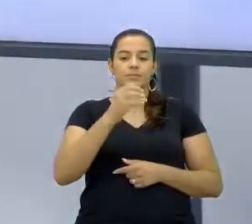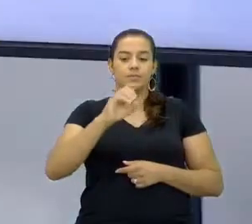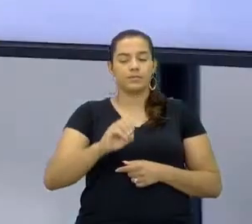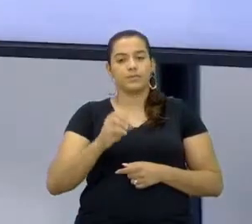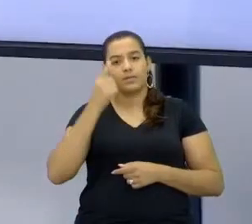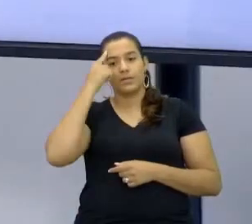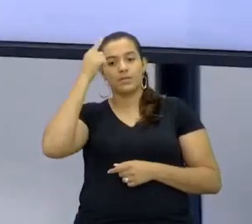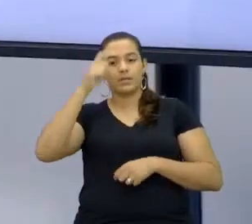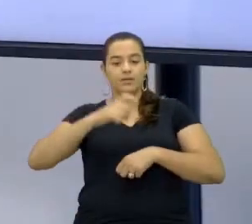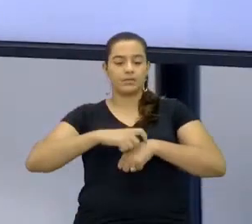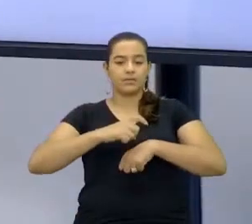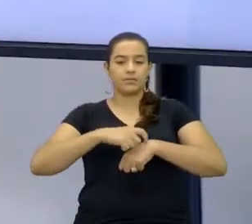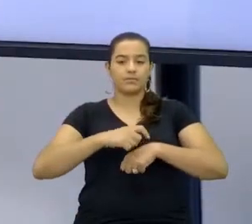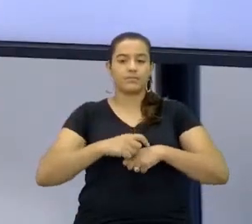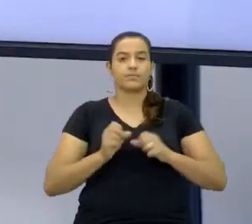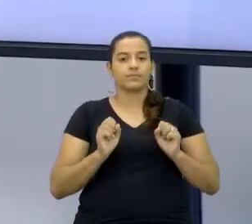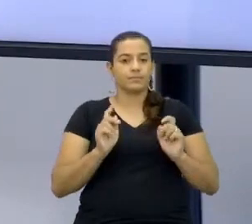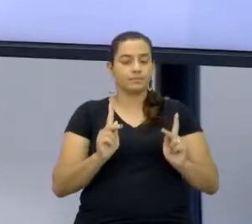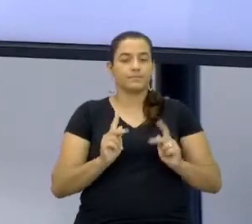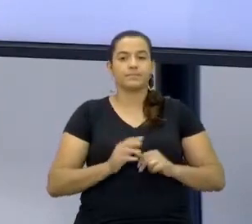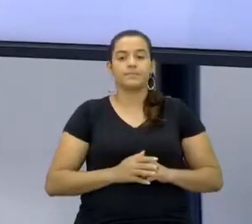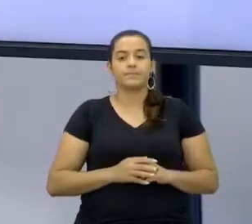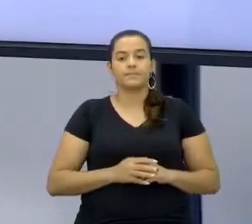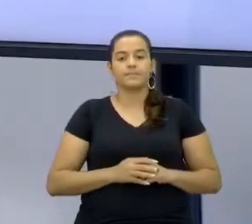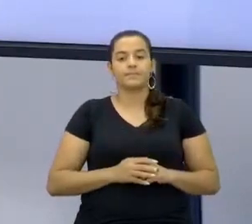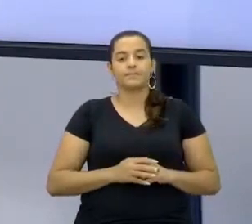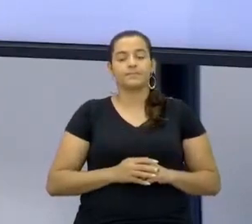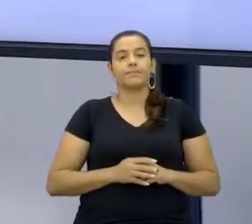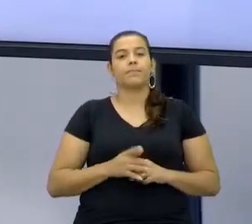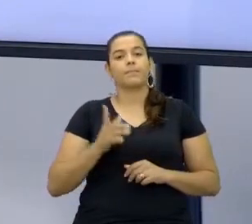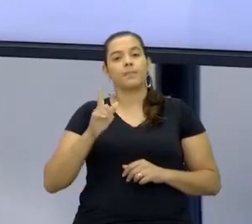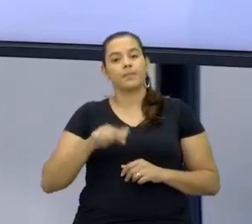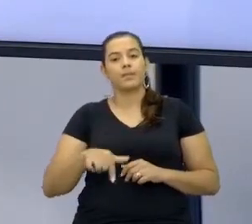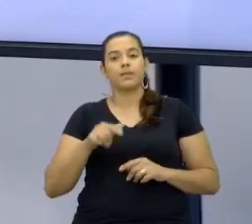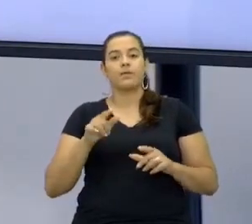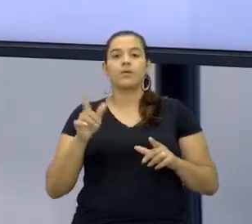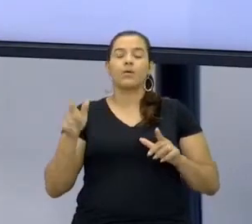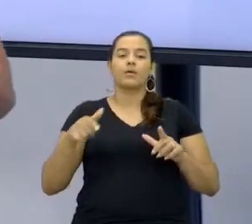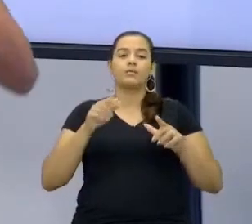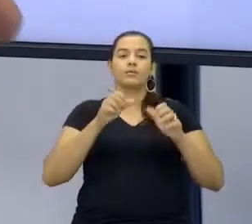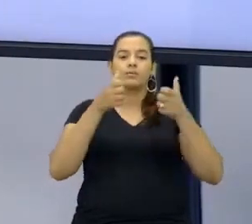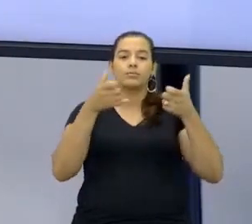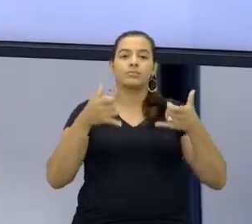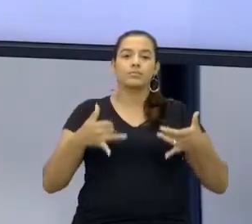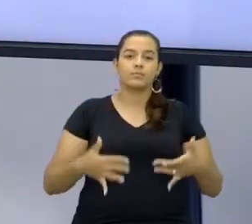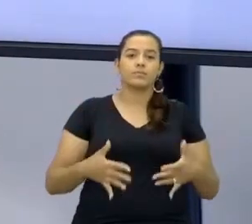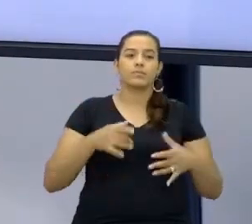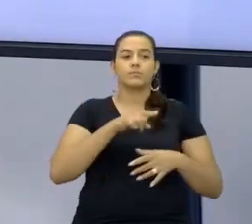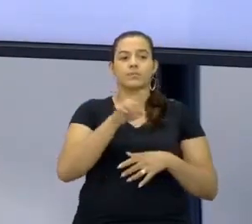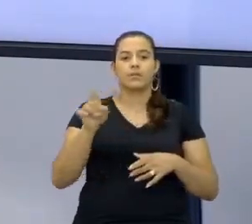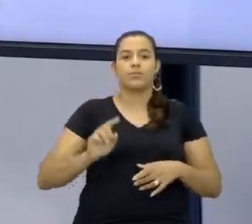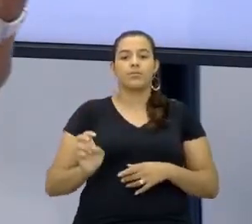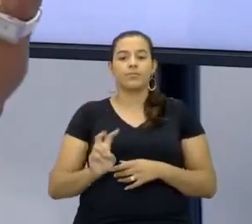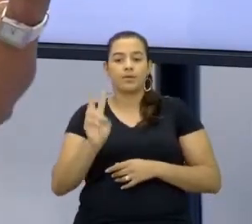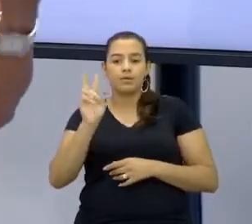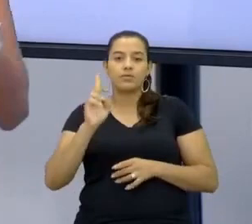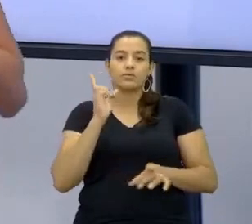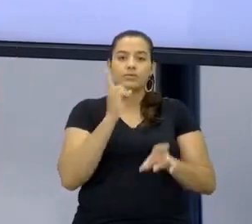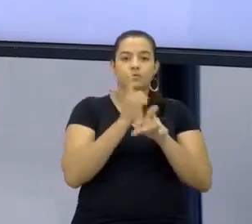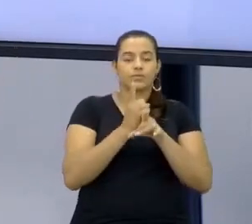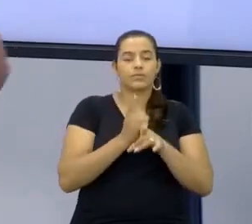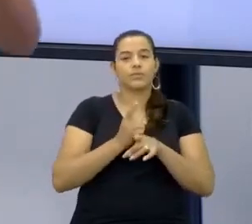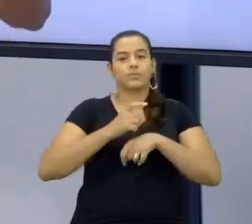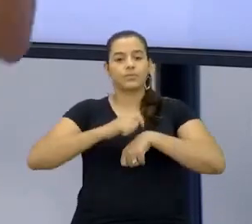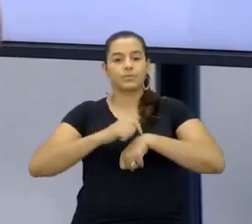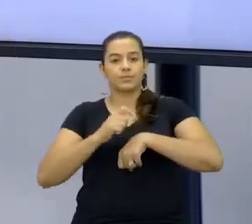ideia de tempo em minutos. Beleza? Então, a expressão algébrica serve para isso. Você dá um valor para o espaço, descobre o tempo.